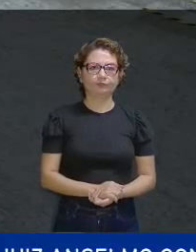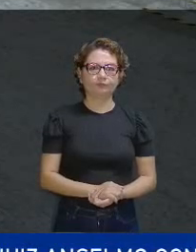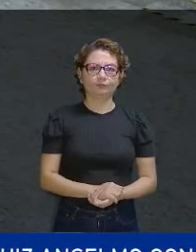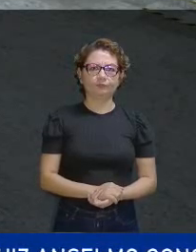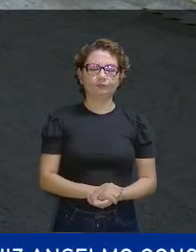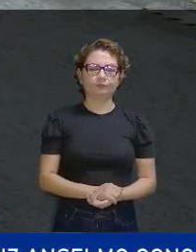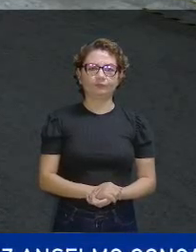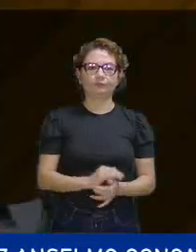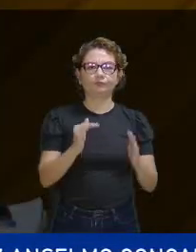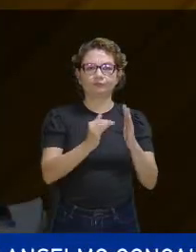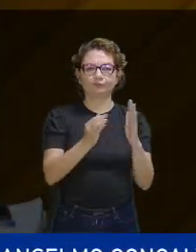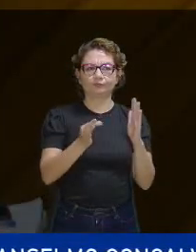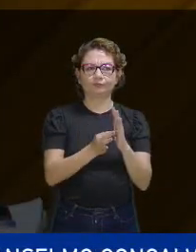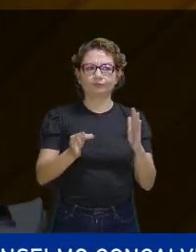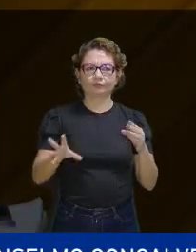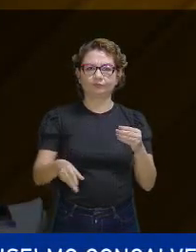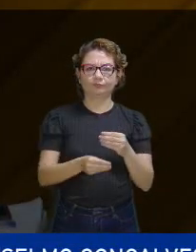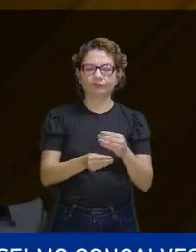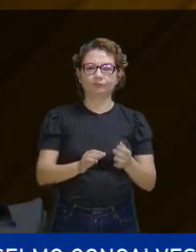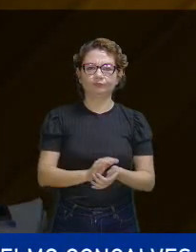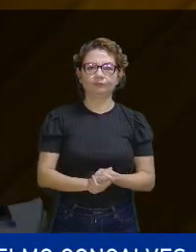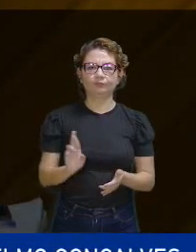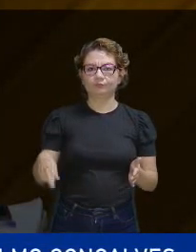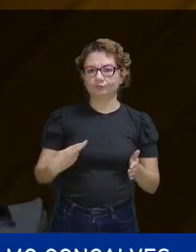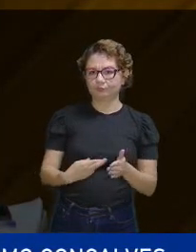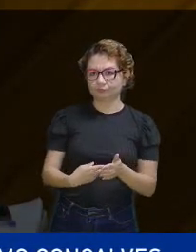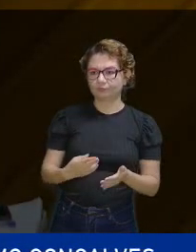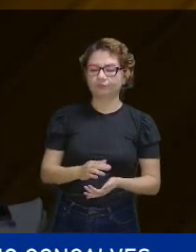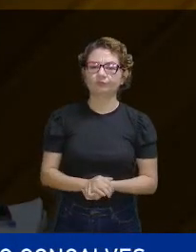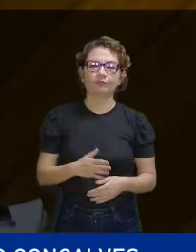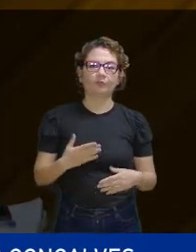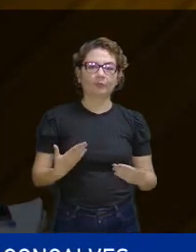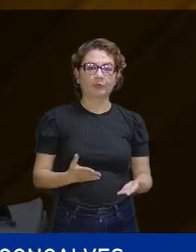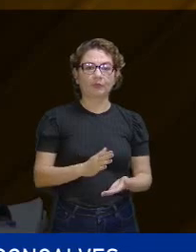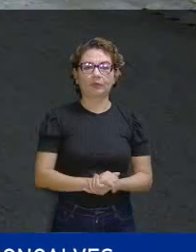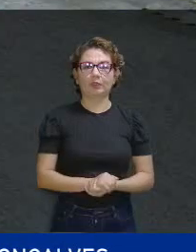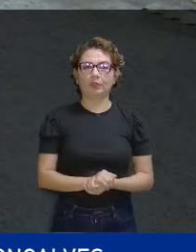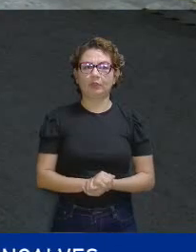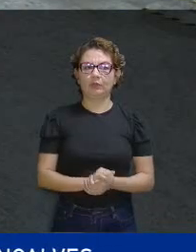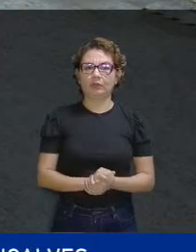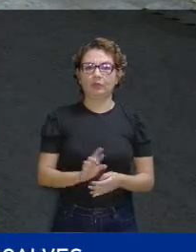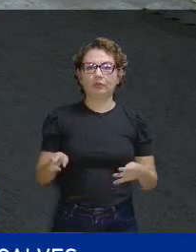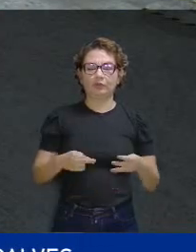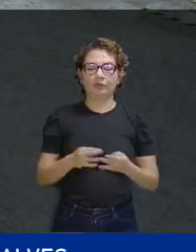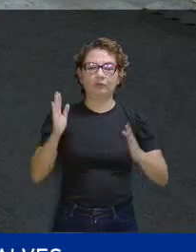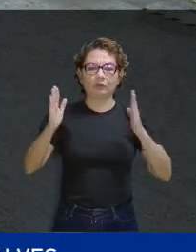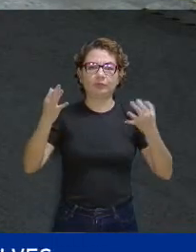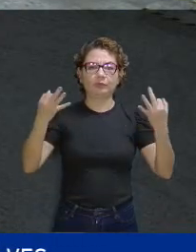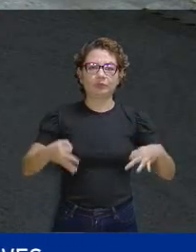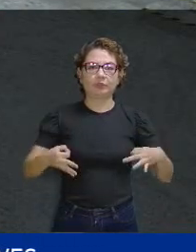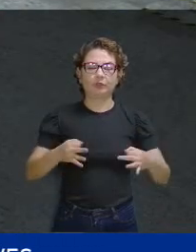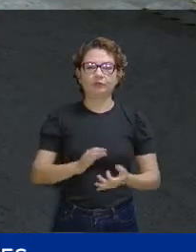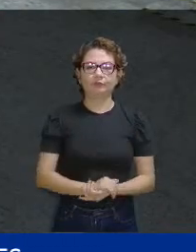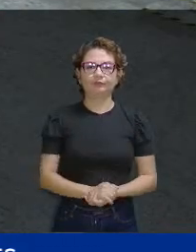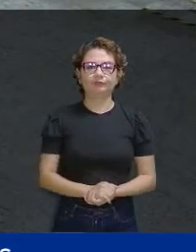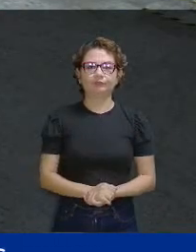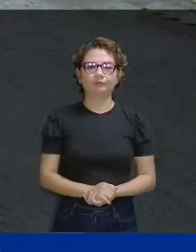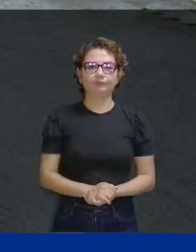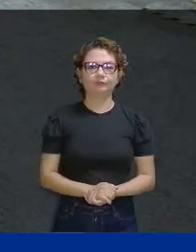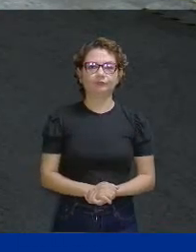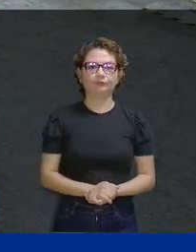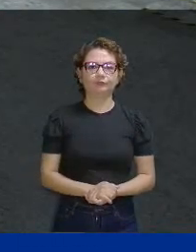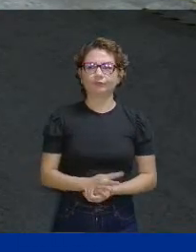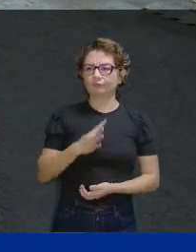Reitero os termos do parecer, excelência. Senhor relator. O recurso é adequado e tempestivo, dele conheço.